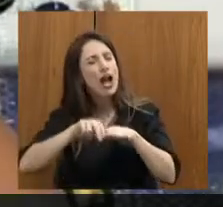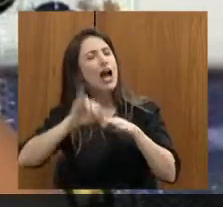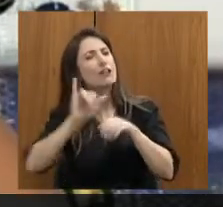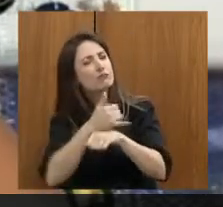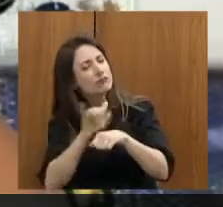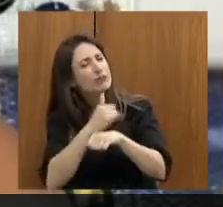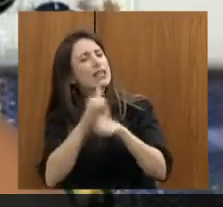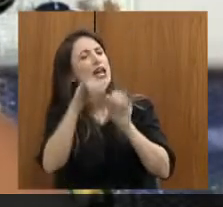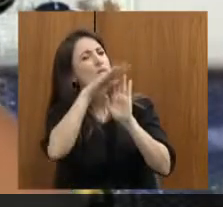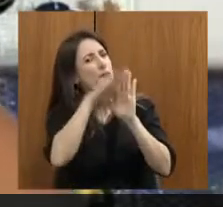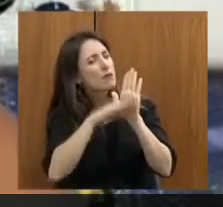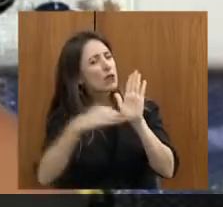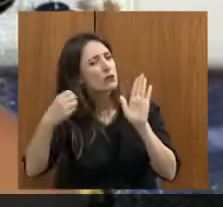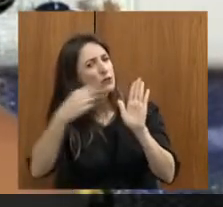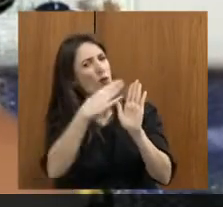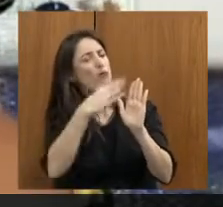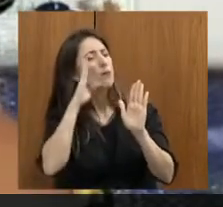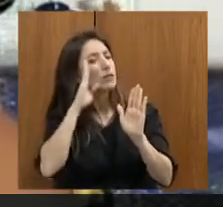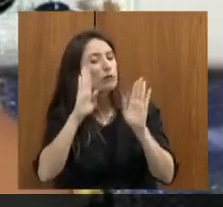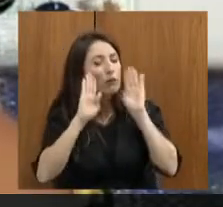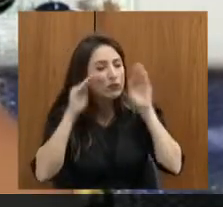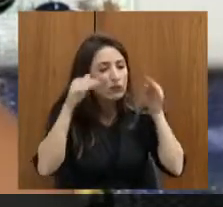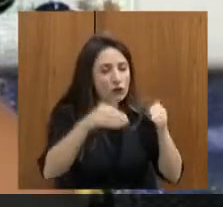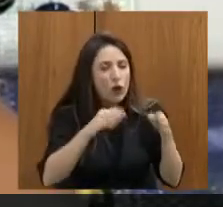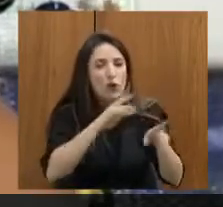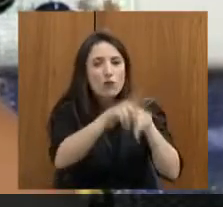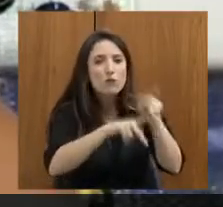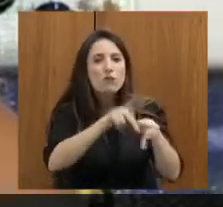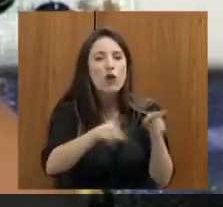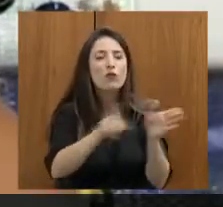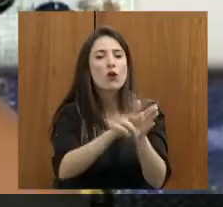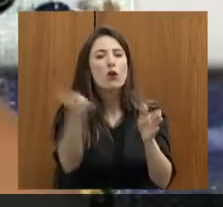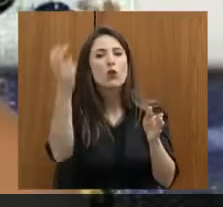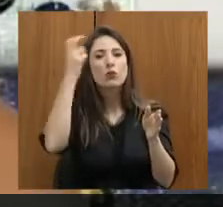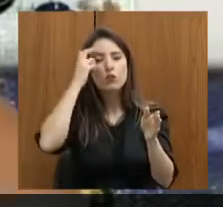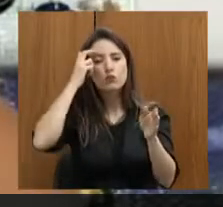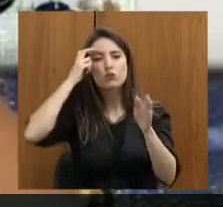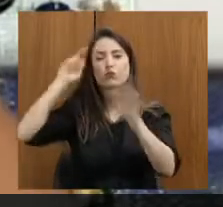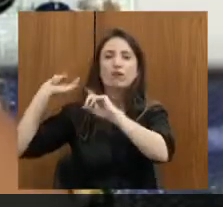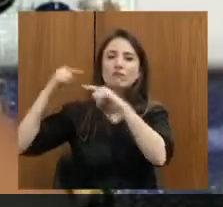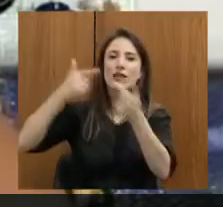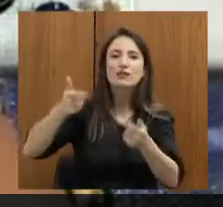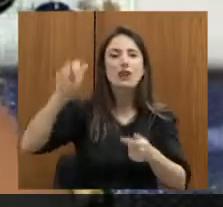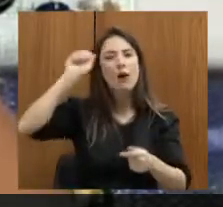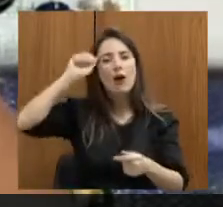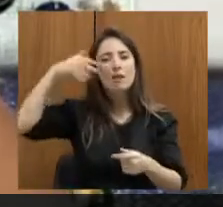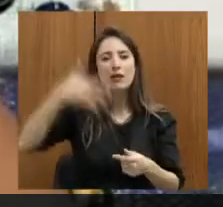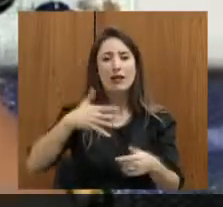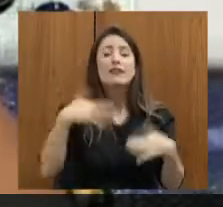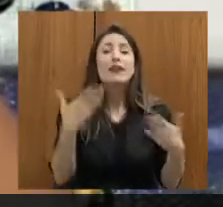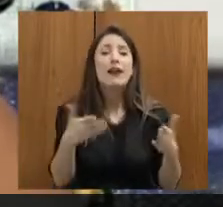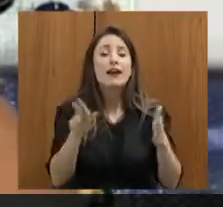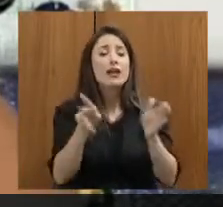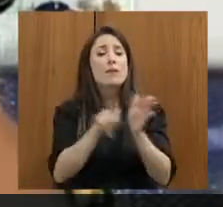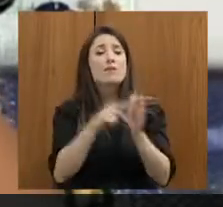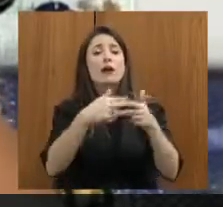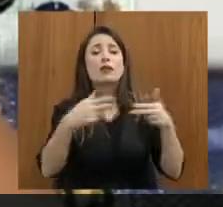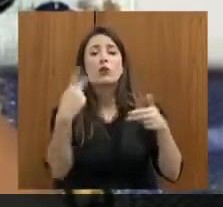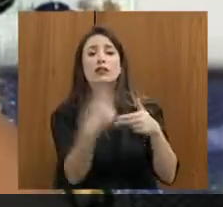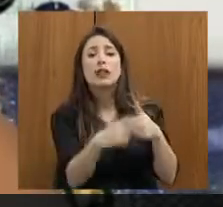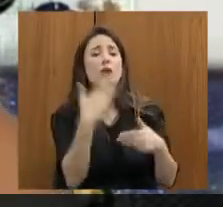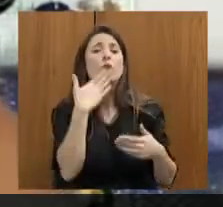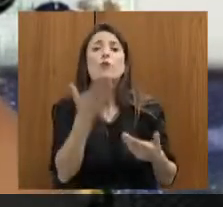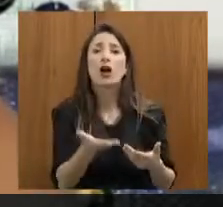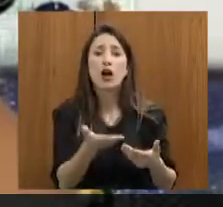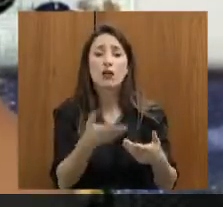dos povos comunidades de matriz africana a gente precisa ampliar o atendimento até onde o patrimônio alcança até onde vai ter mais não chega ou será